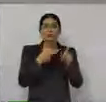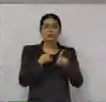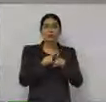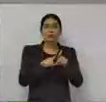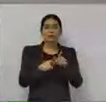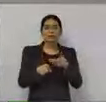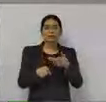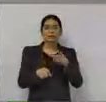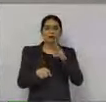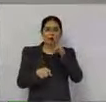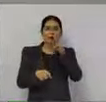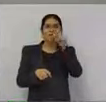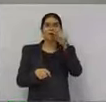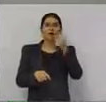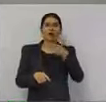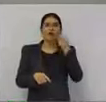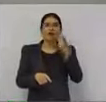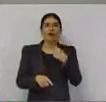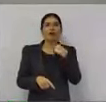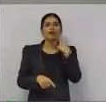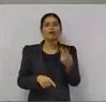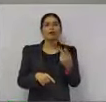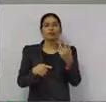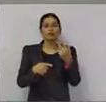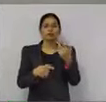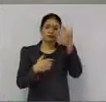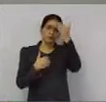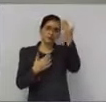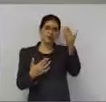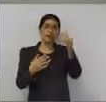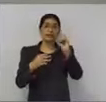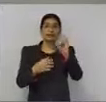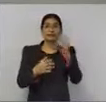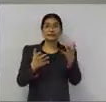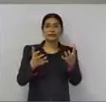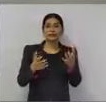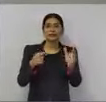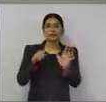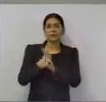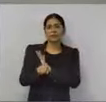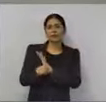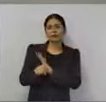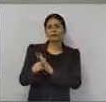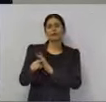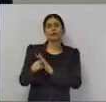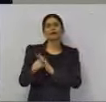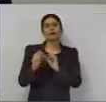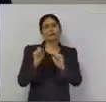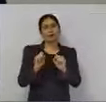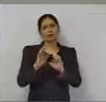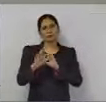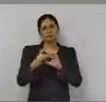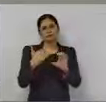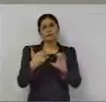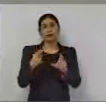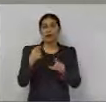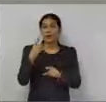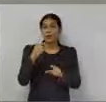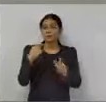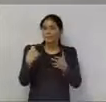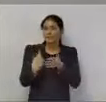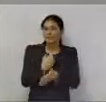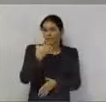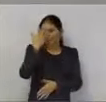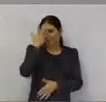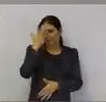perto aqui. Obrigado. E se vocês quiserem encaminhar alguma pergunta, também vai ser bem-vinda. Perguntas fáceis, por favor. Então vamos